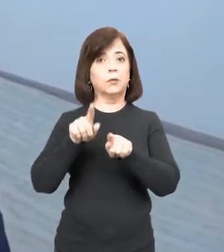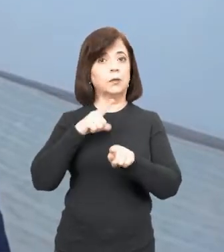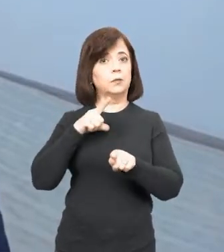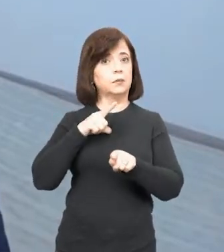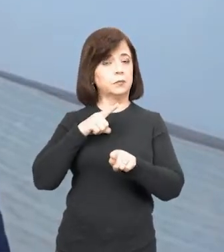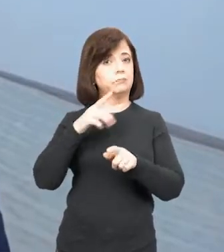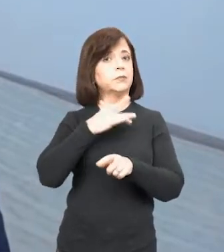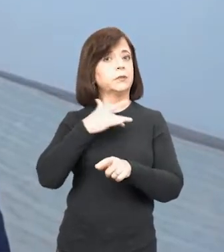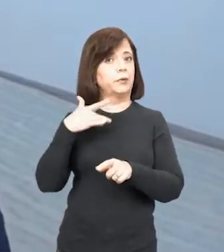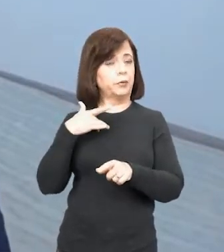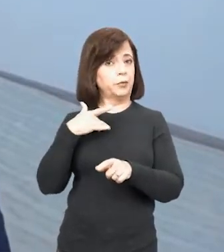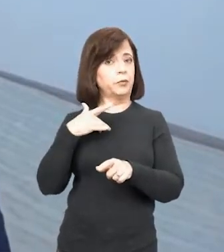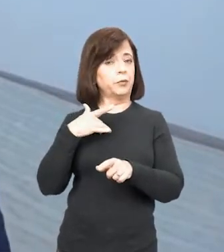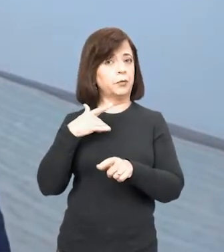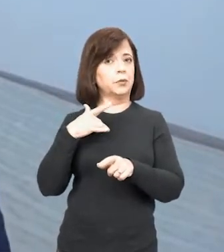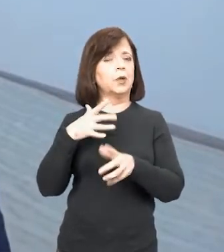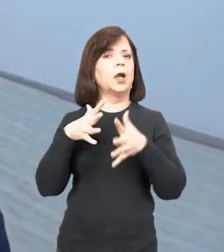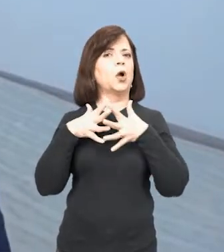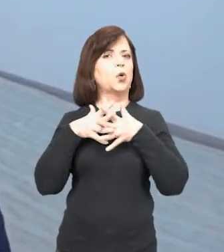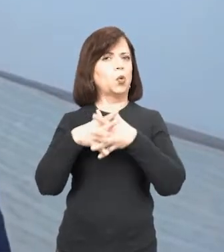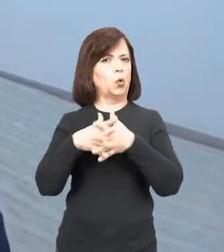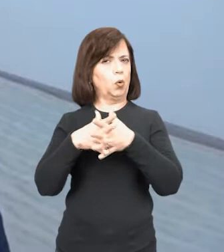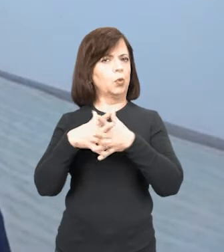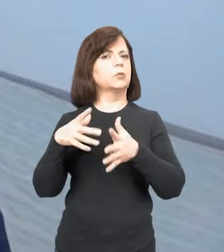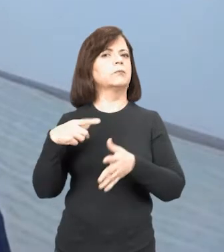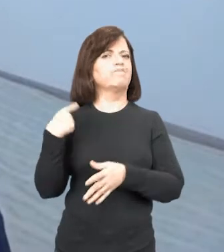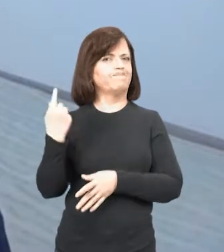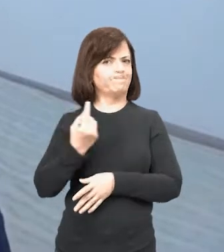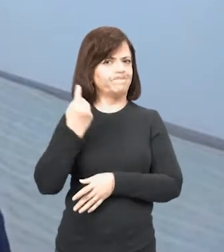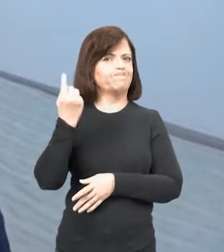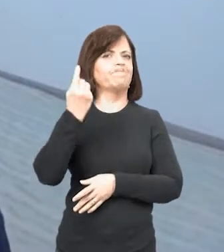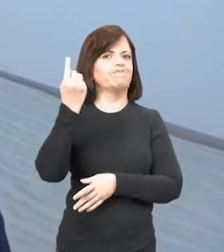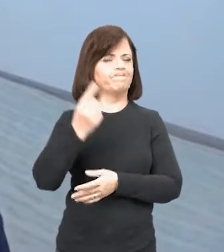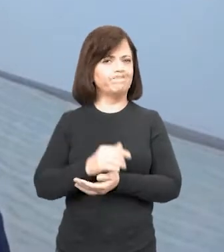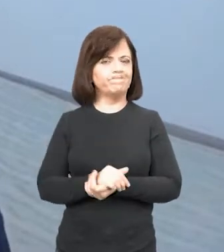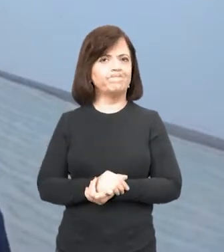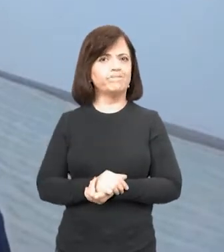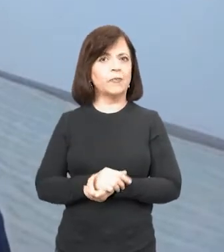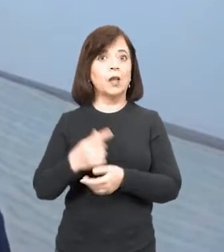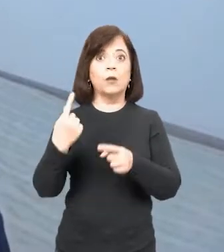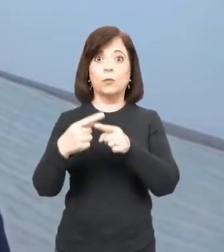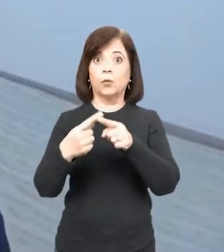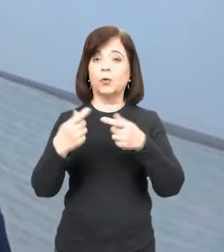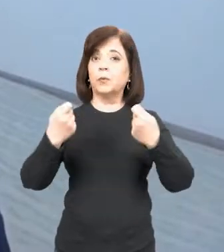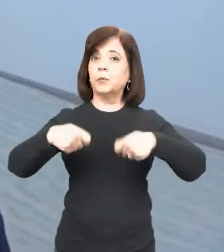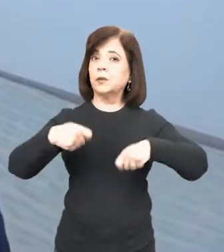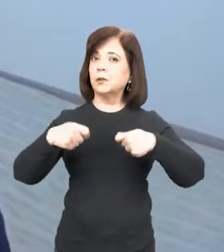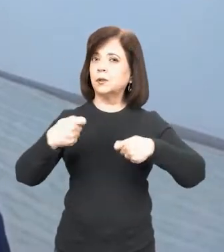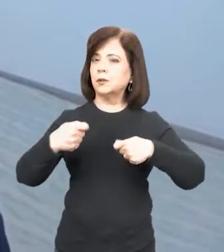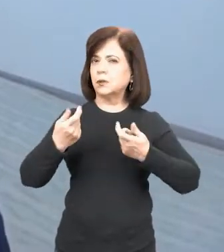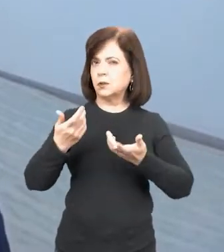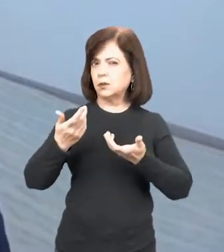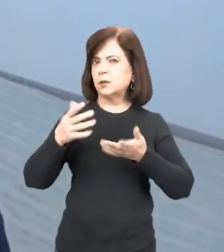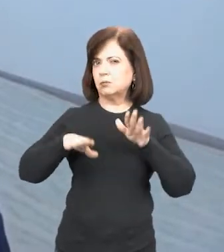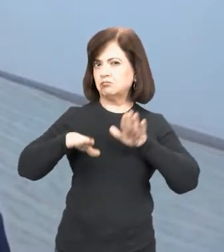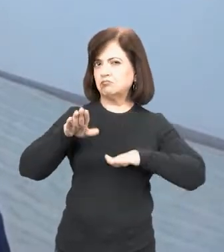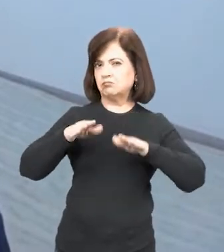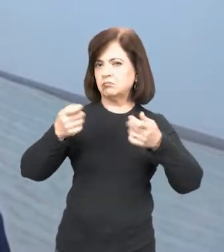questões sanitárias, de complexidade elevada, e que, por isso, pode necessitar do auxílio